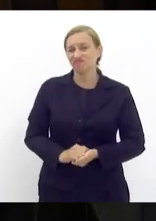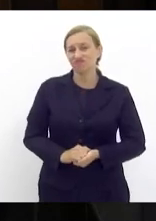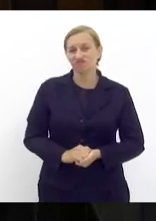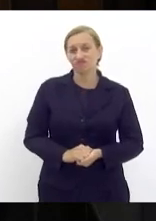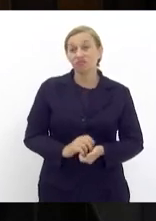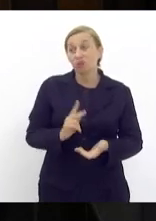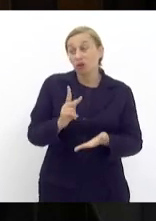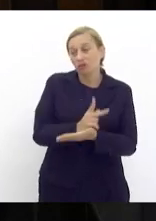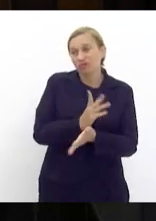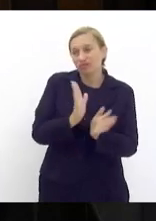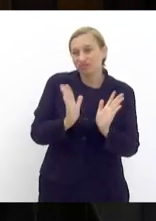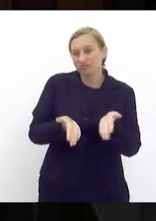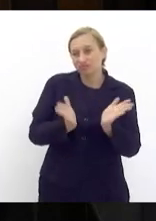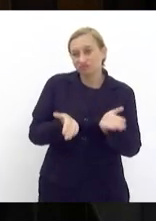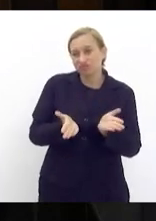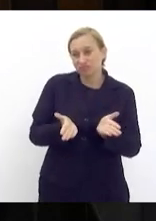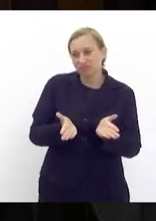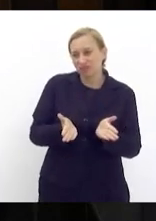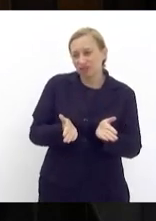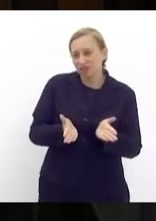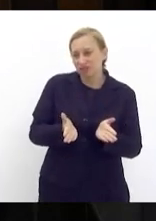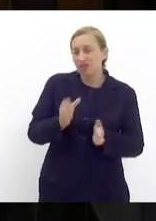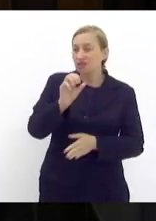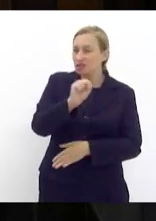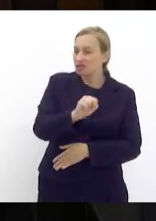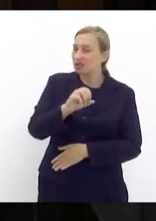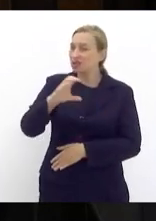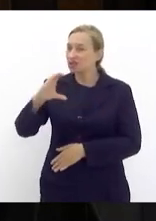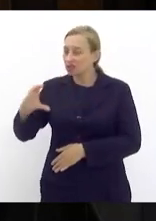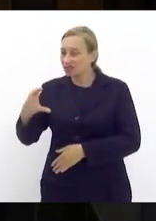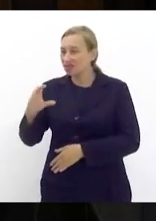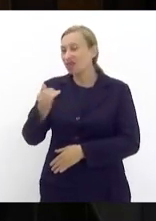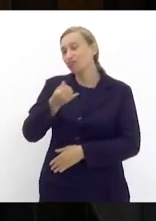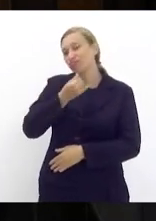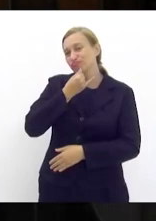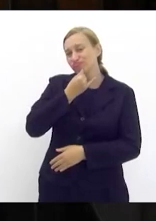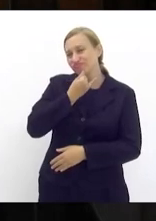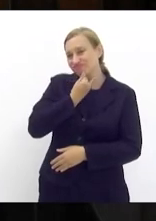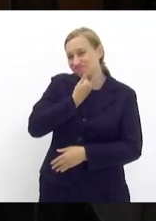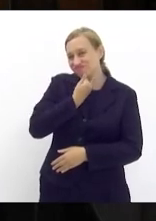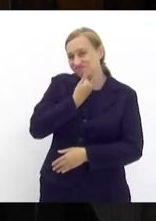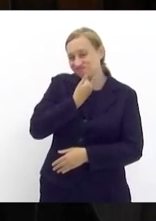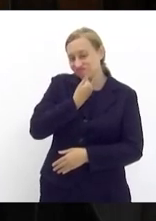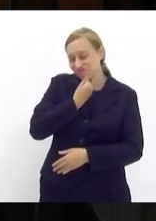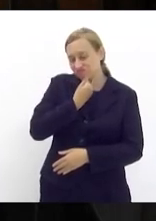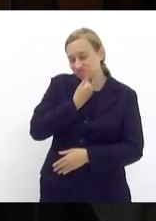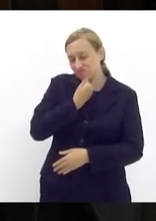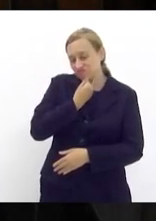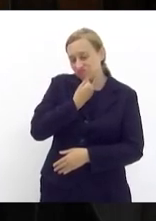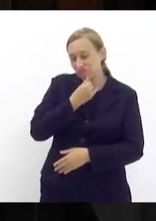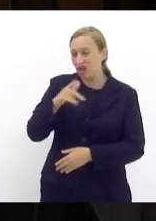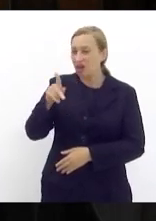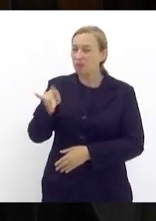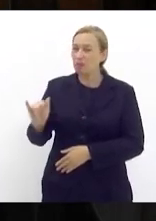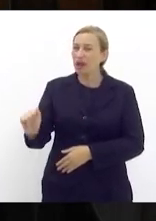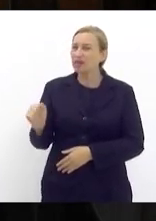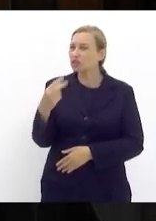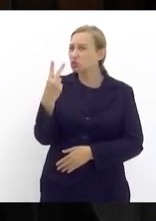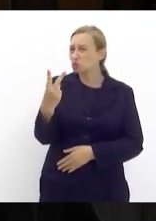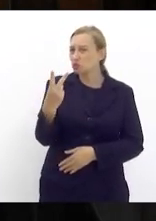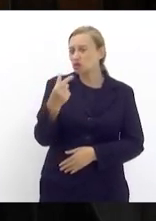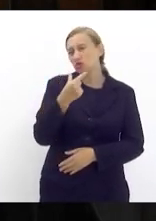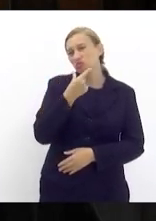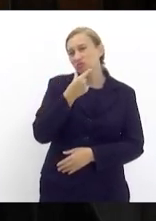que aconteceu hoje em Santa Catarina é algo muito triste. E pai de duas meninas, a